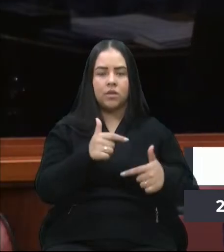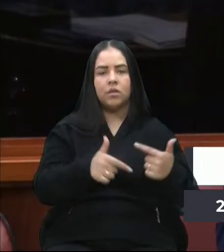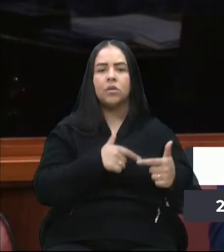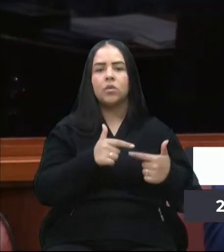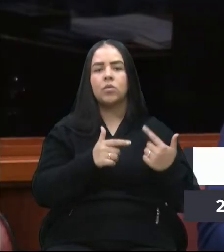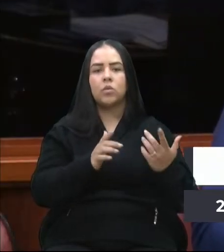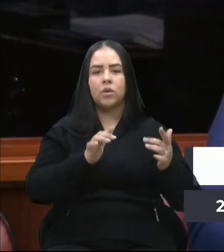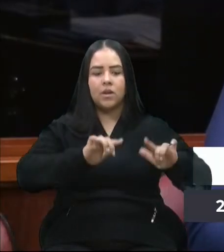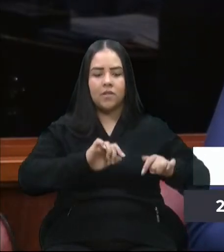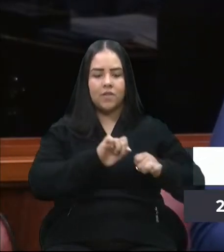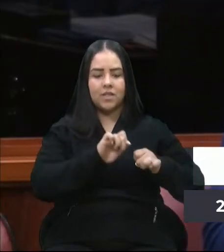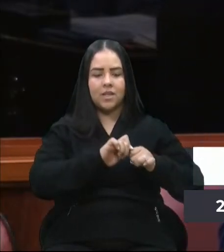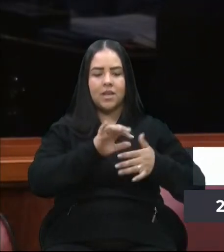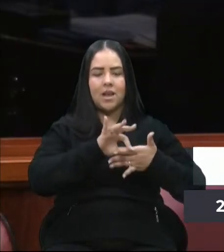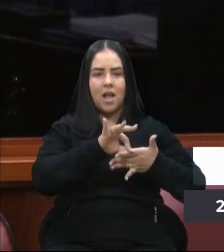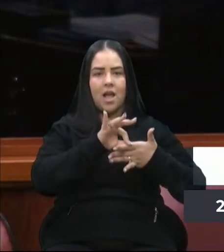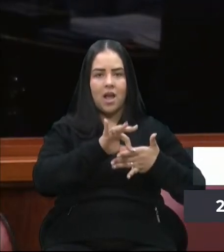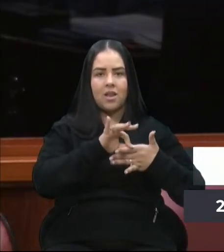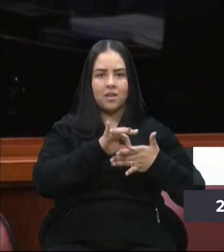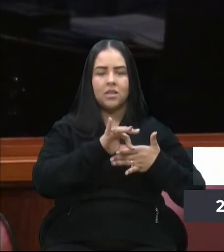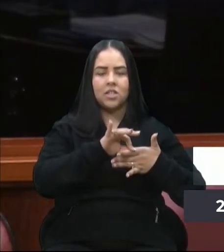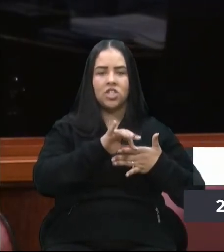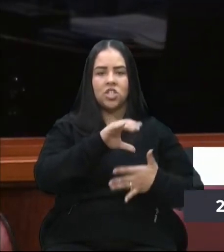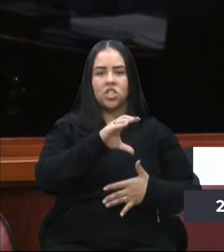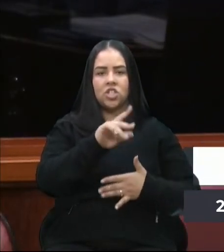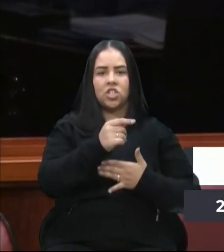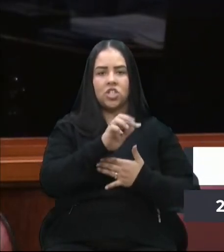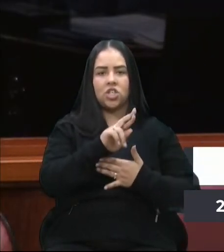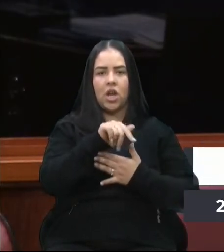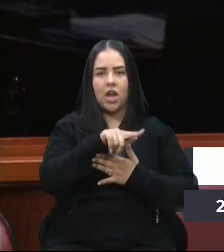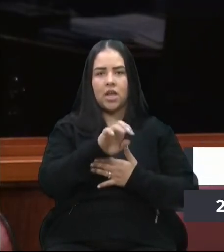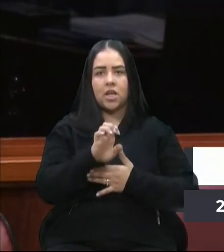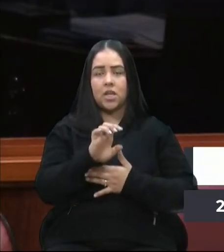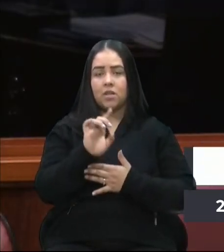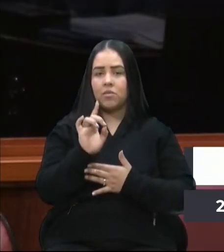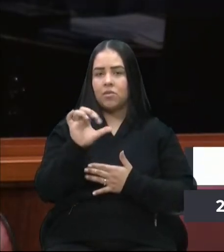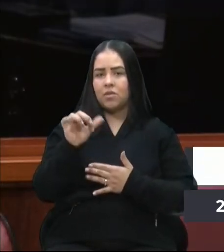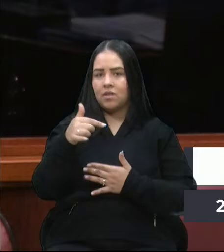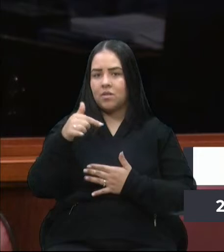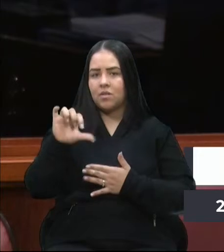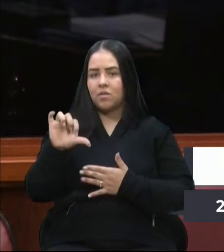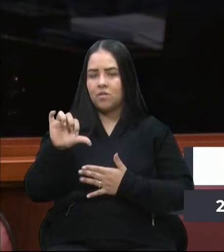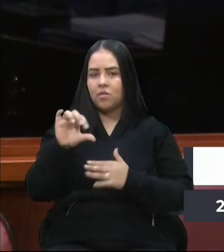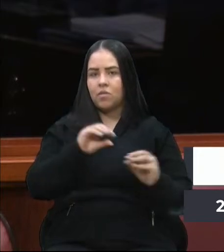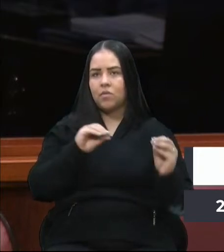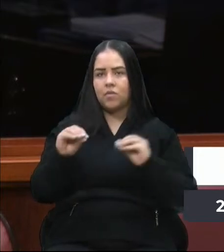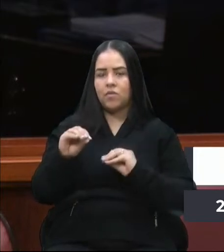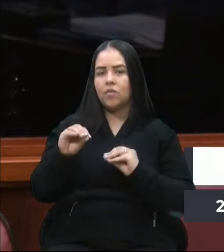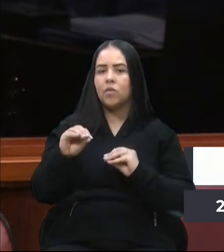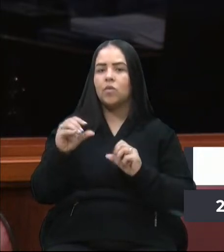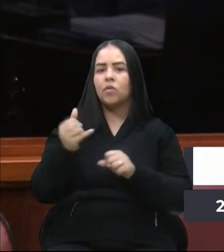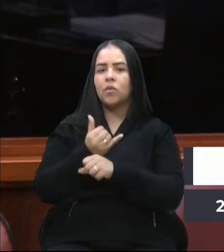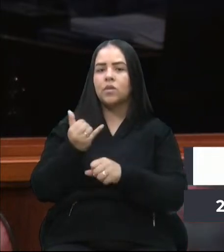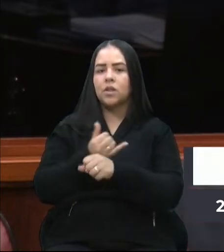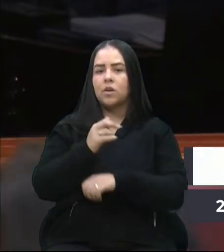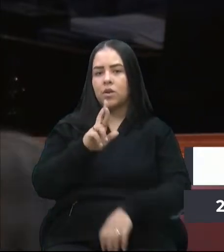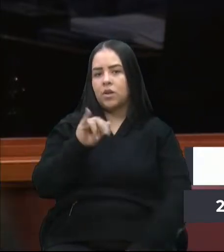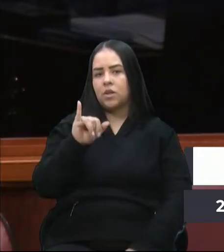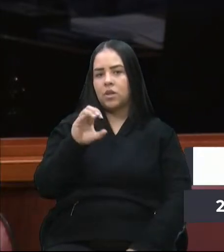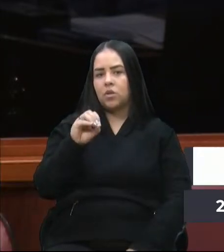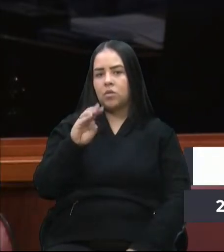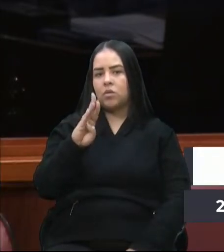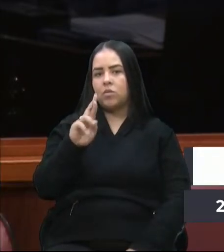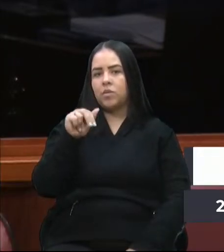um charque. Em 1969, foi instalada no lugar do matadouro a Fundição Rio Branco. Essa metalúrgica ainda